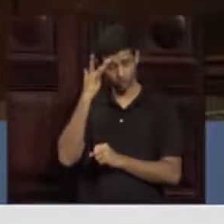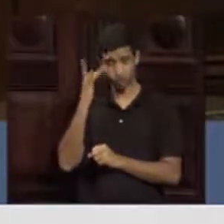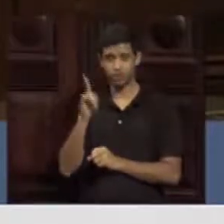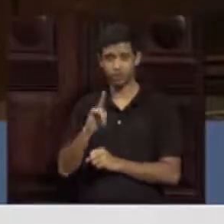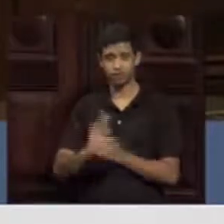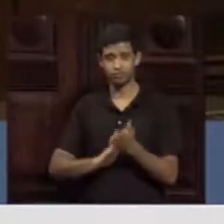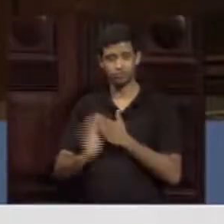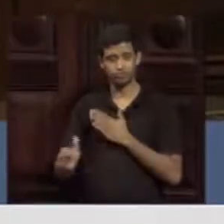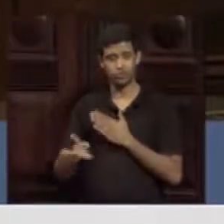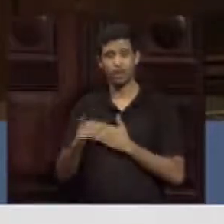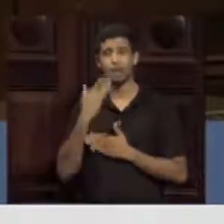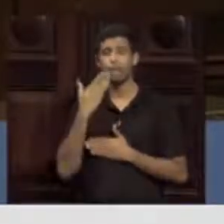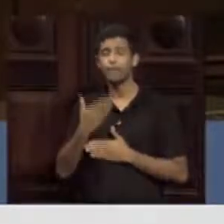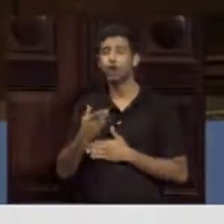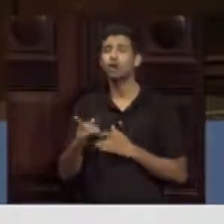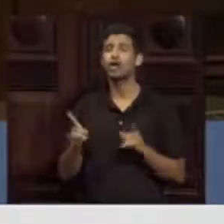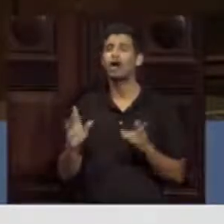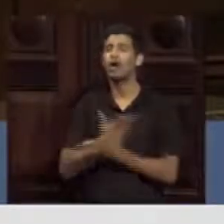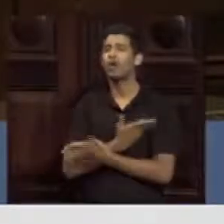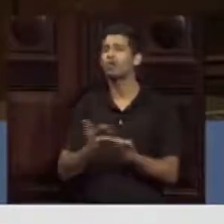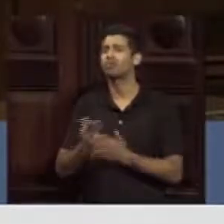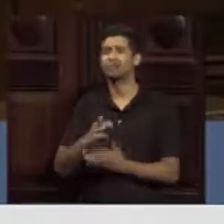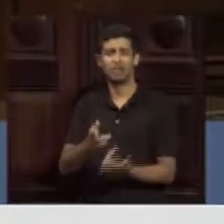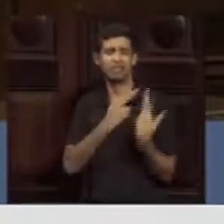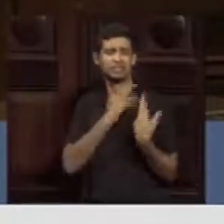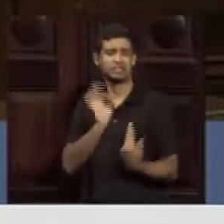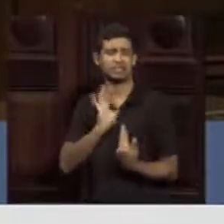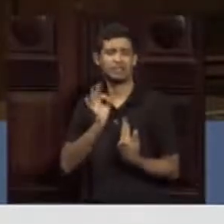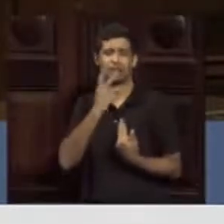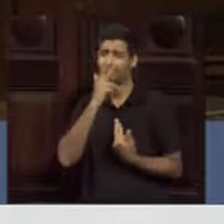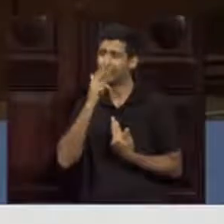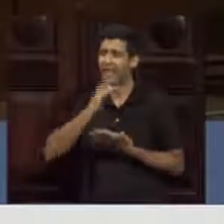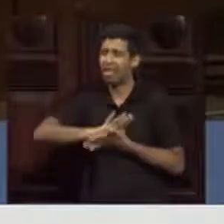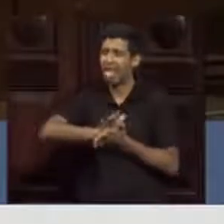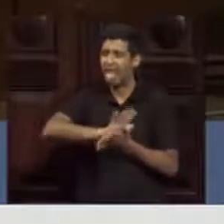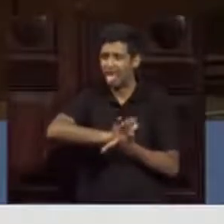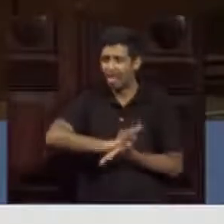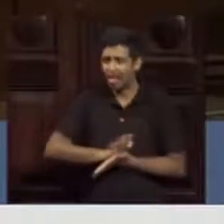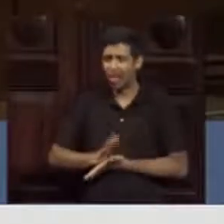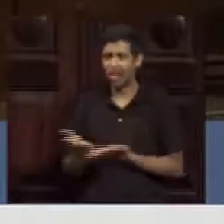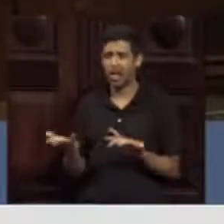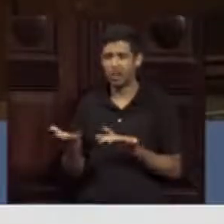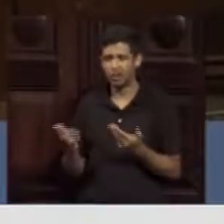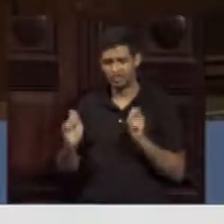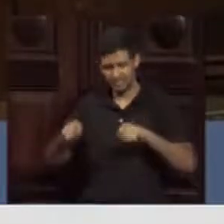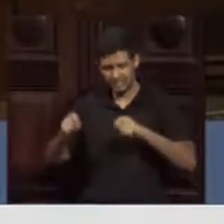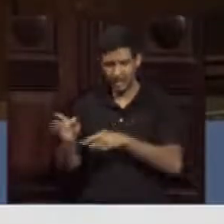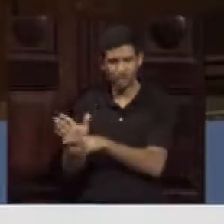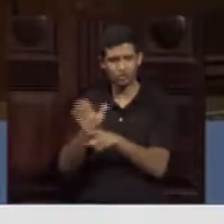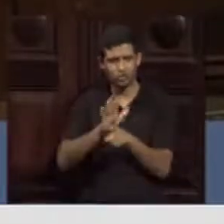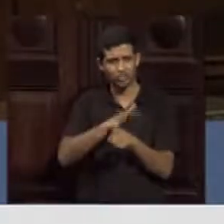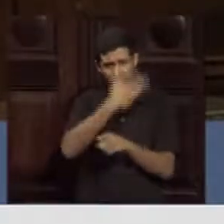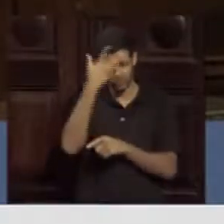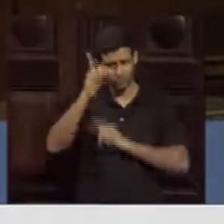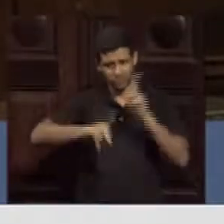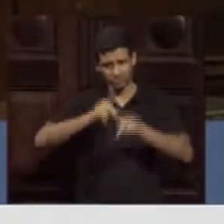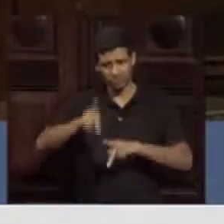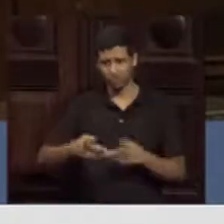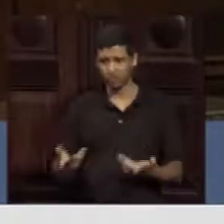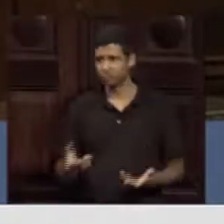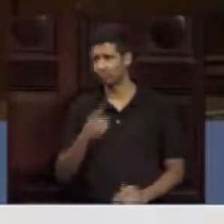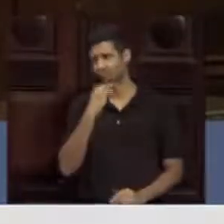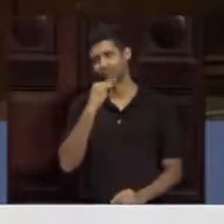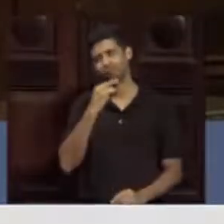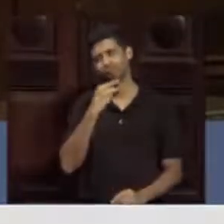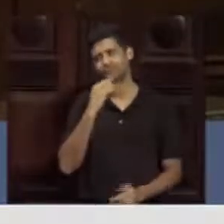ocupada politicamente, destruída orçamentariamente, hoje sem condições de prestar um serviço público de qualidade,